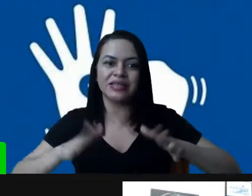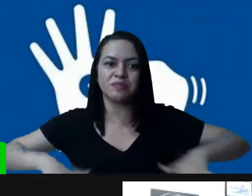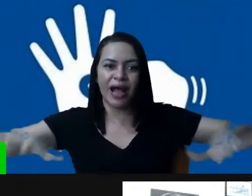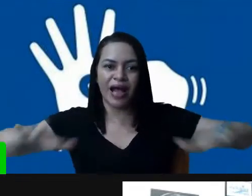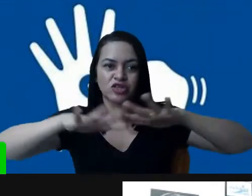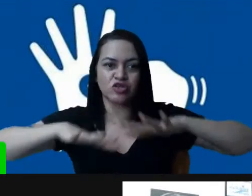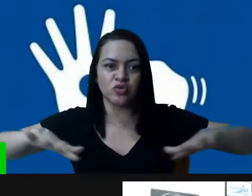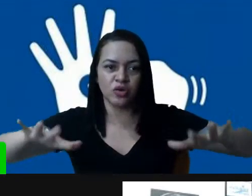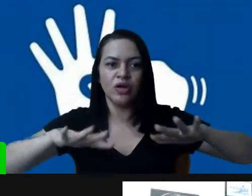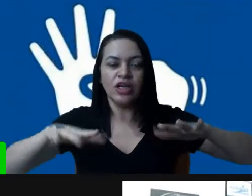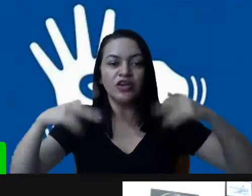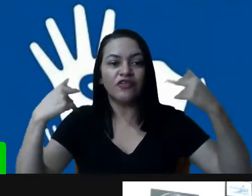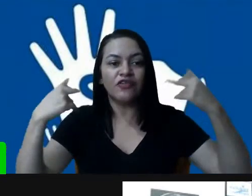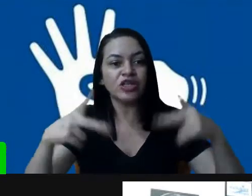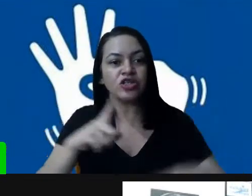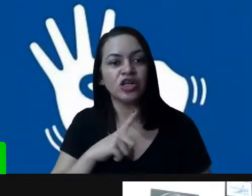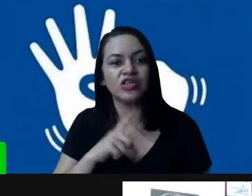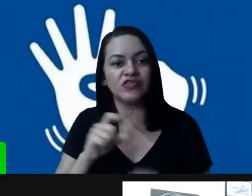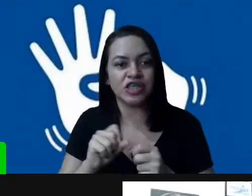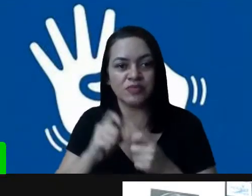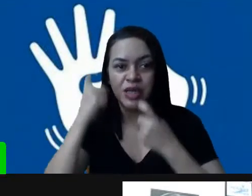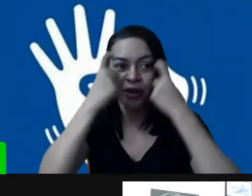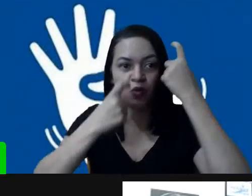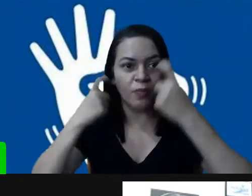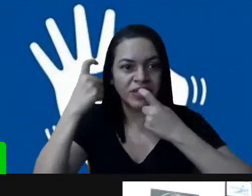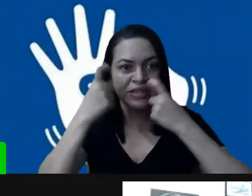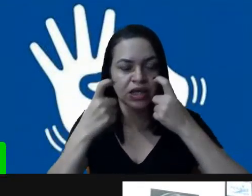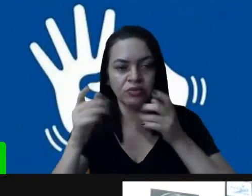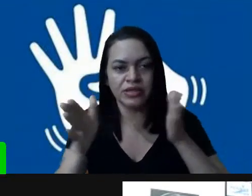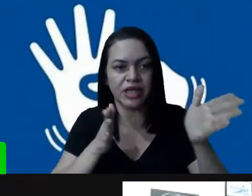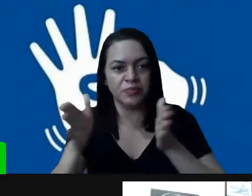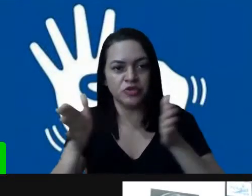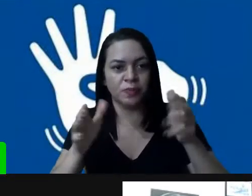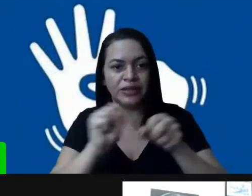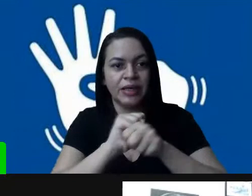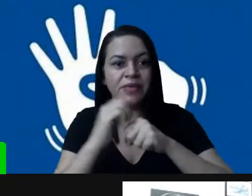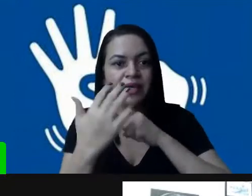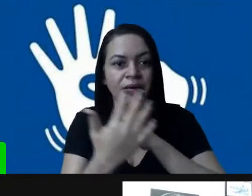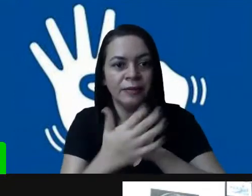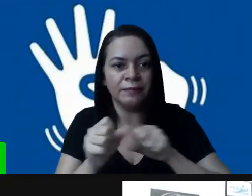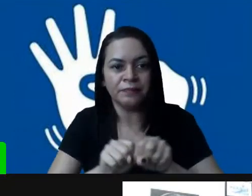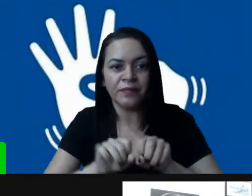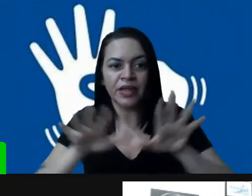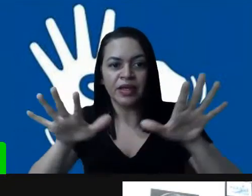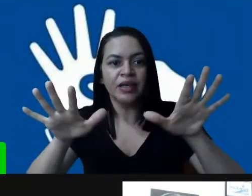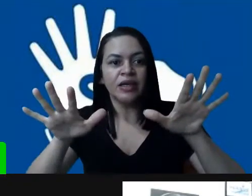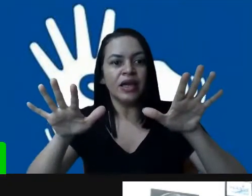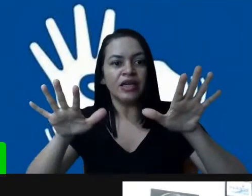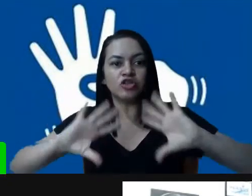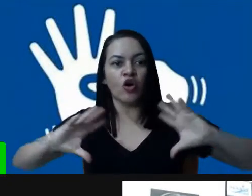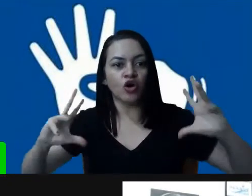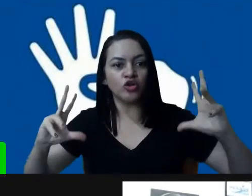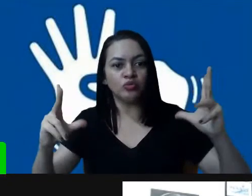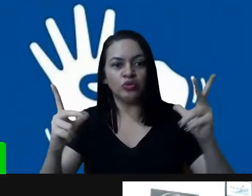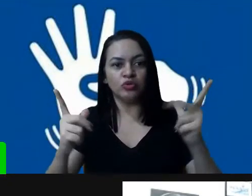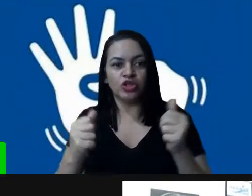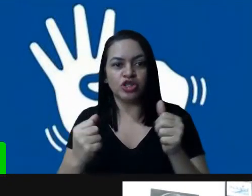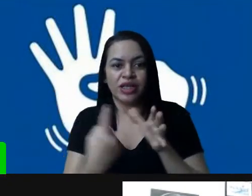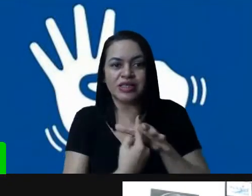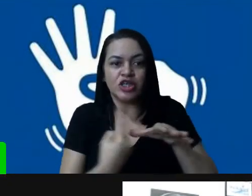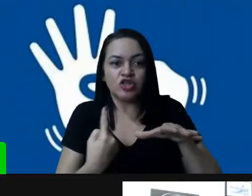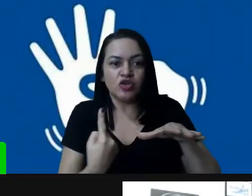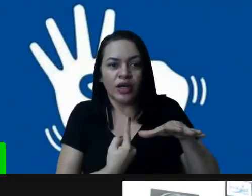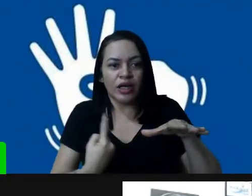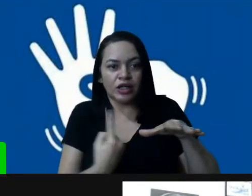aquele espaço. E foi isso que nós fizemos, a preocupação no tempo de pandemia, em que todo mundo está